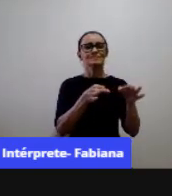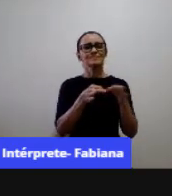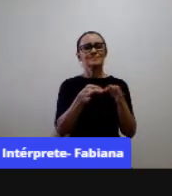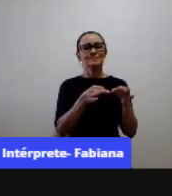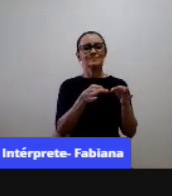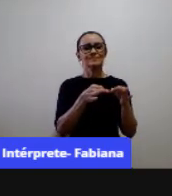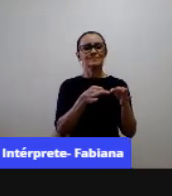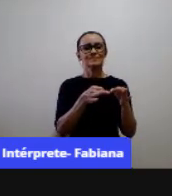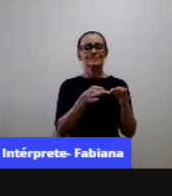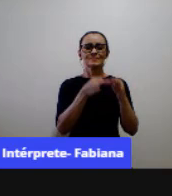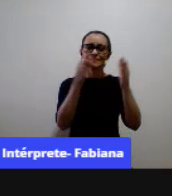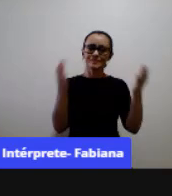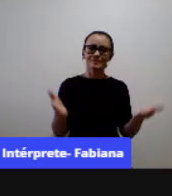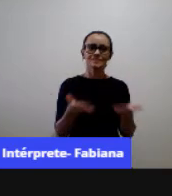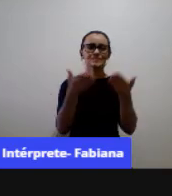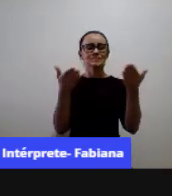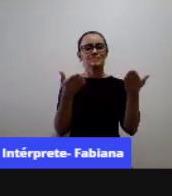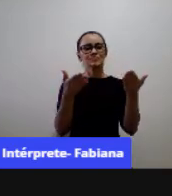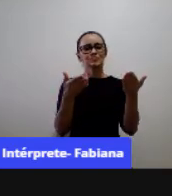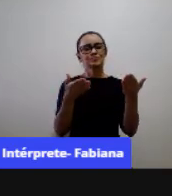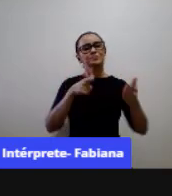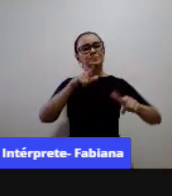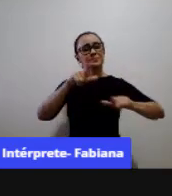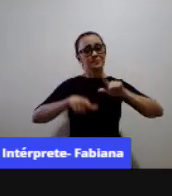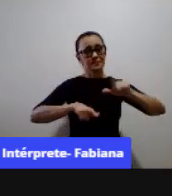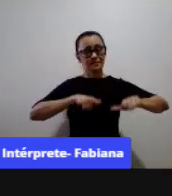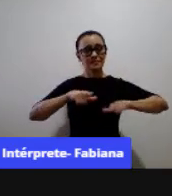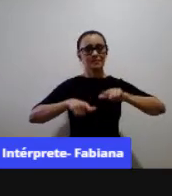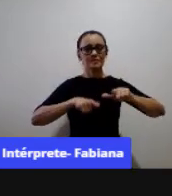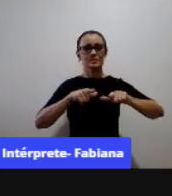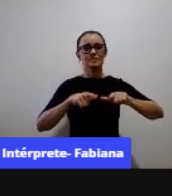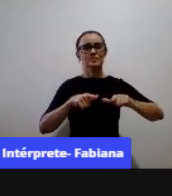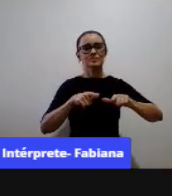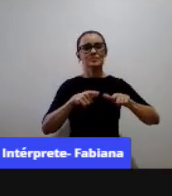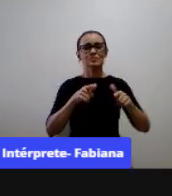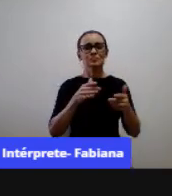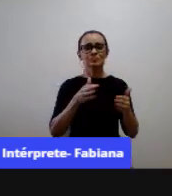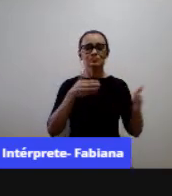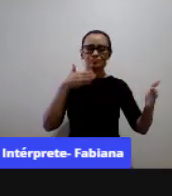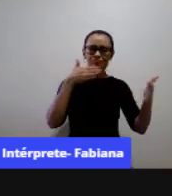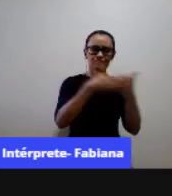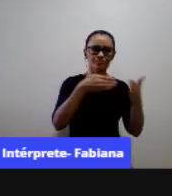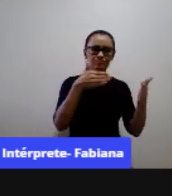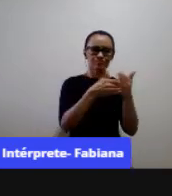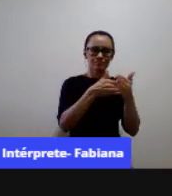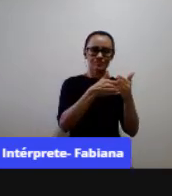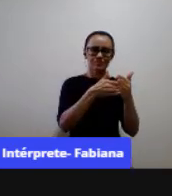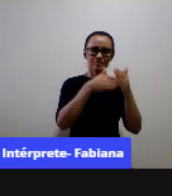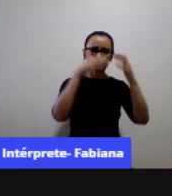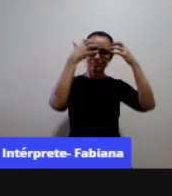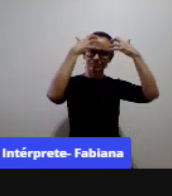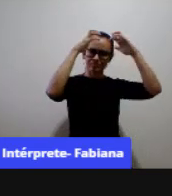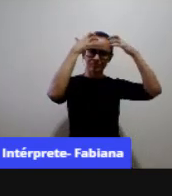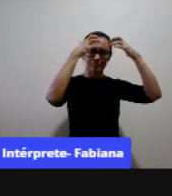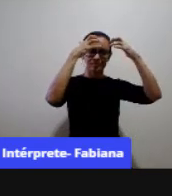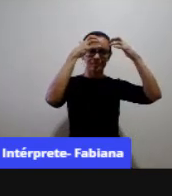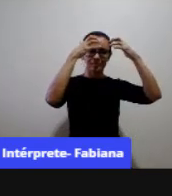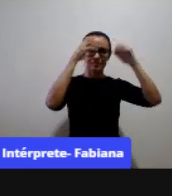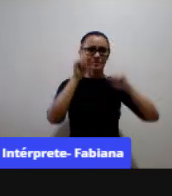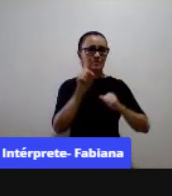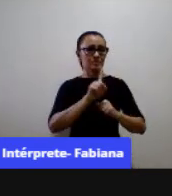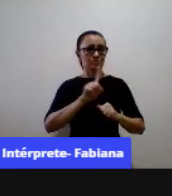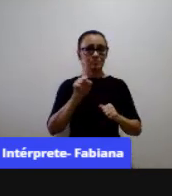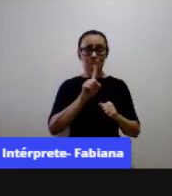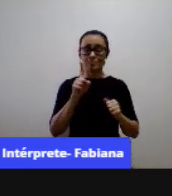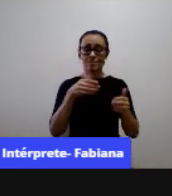Nós trabalhamos com situações de limitação cognitiva, nós não trabalhamos com situações de